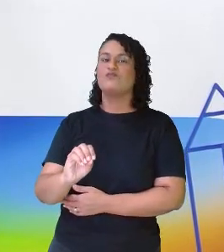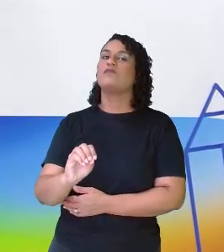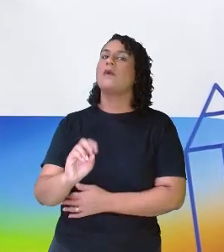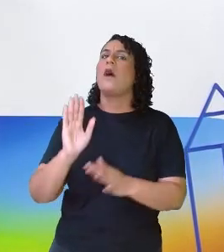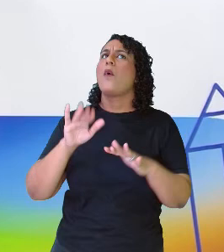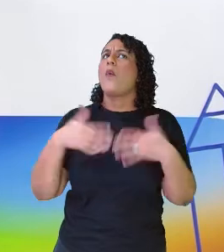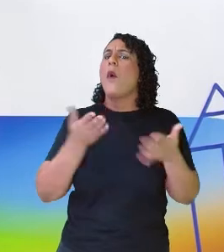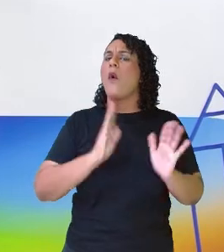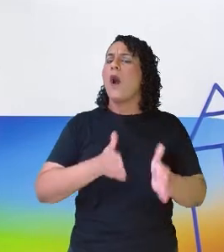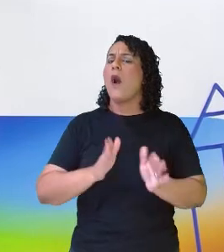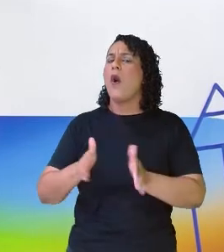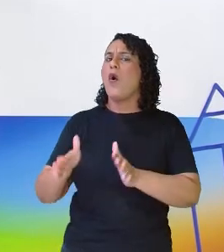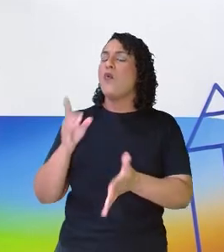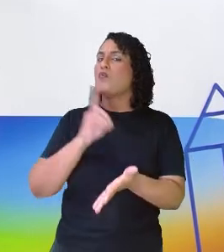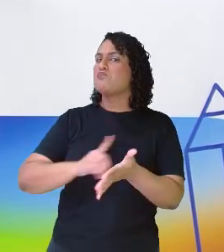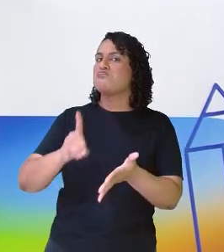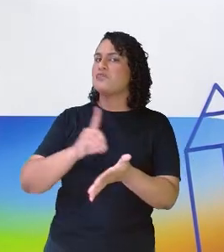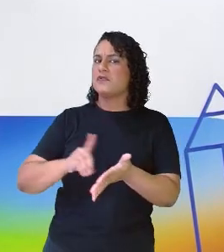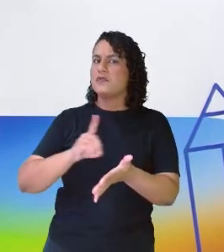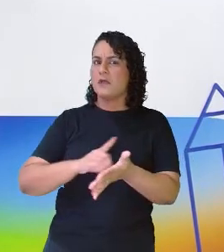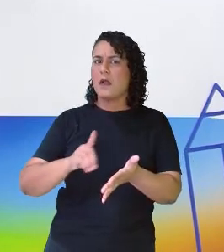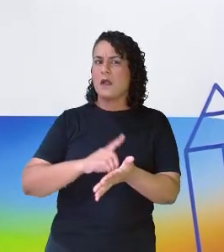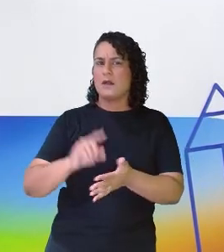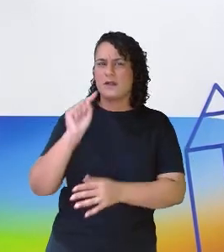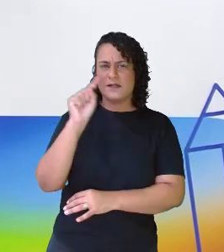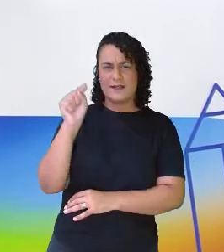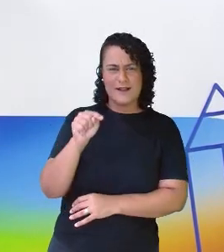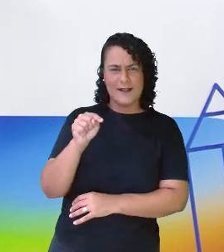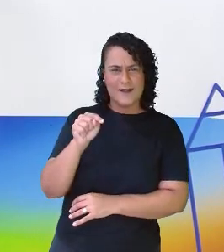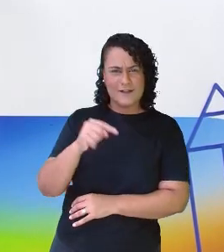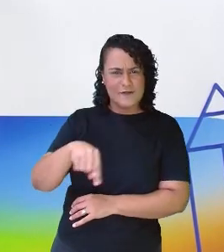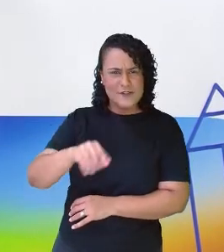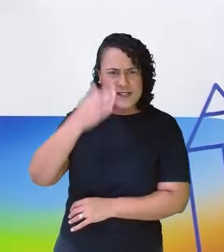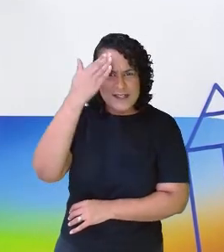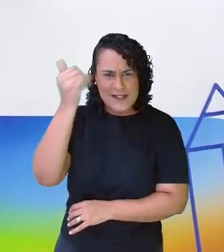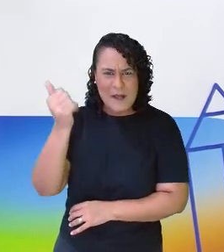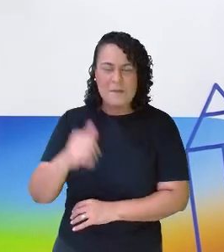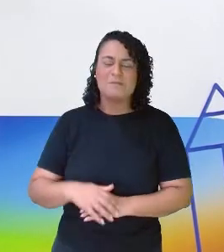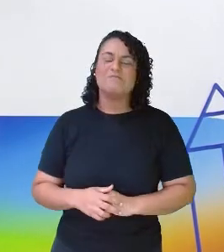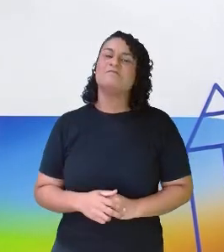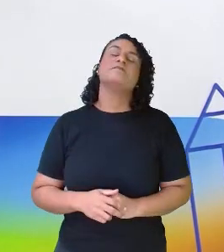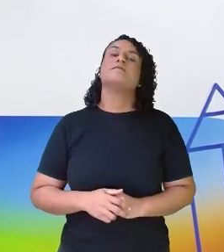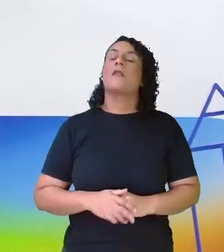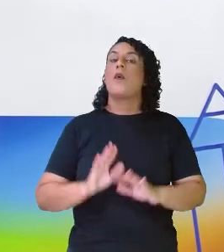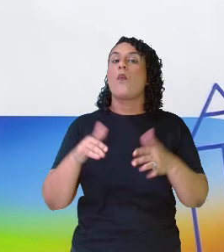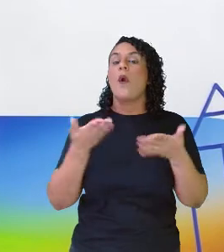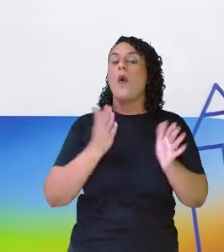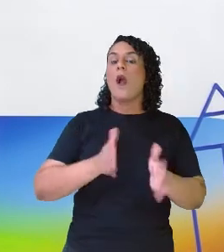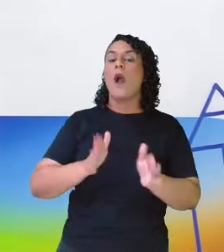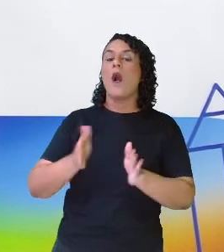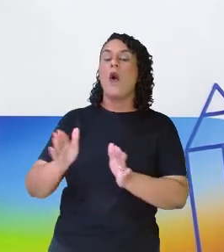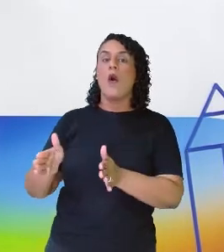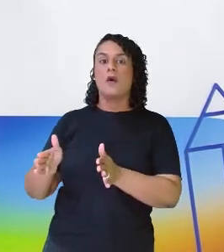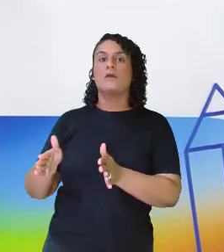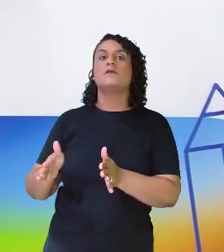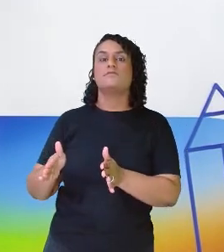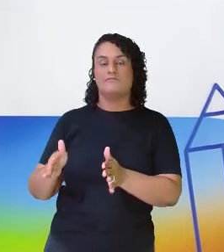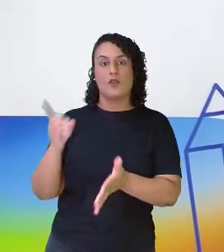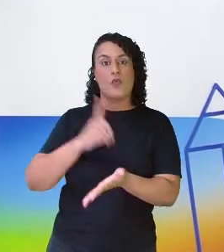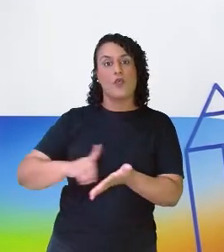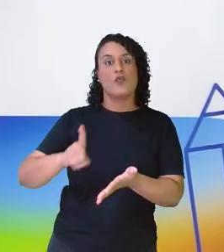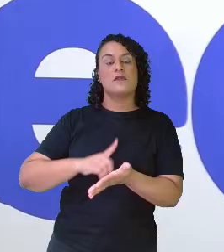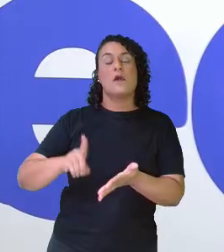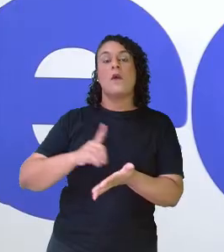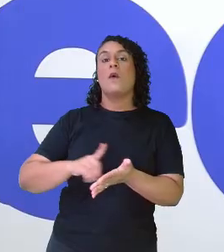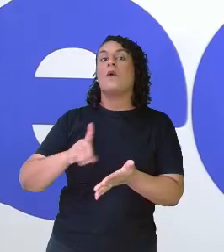é a ordem que o dicionário segue? Será que vocês conseguem me dizer? Qual é a ordem que o dicionário segue, professora Márcia?